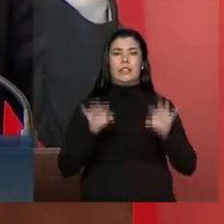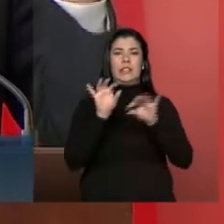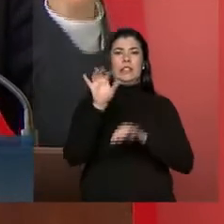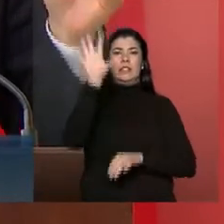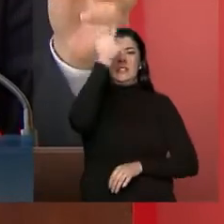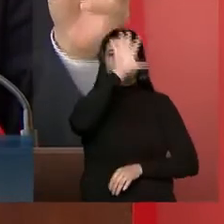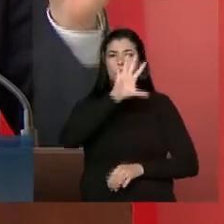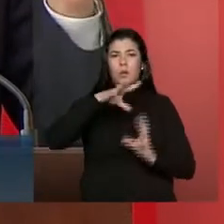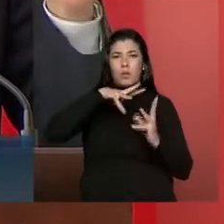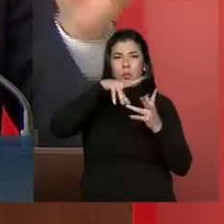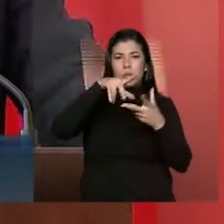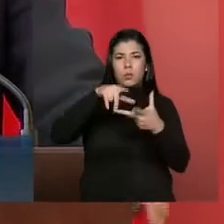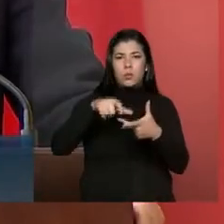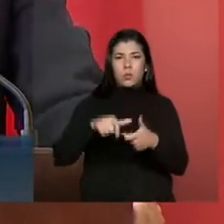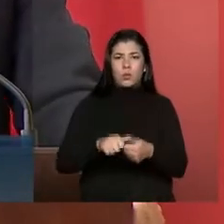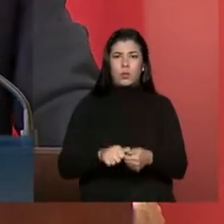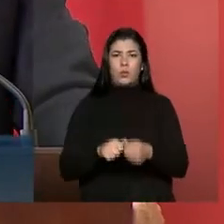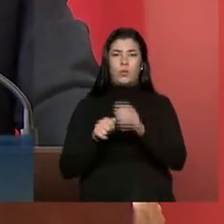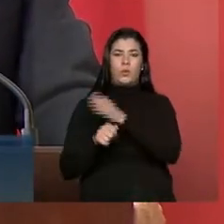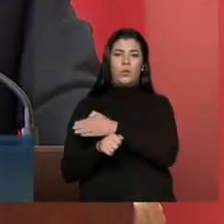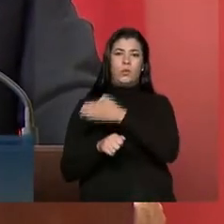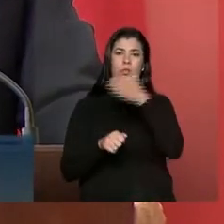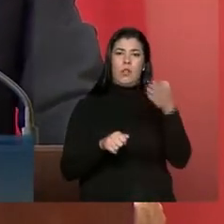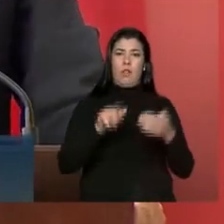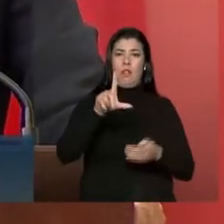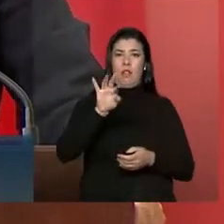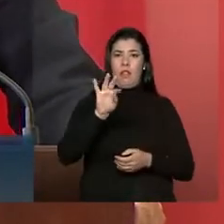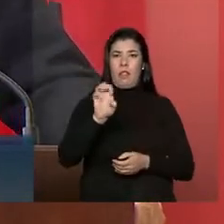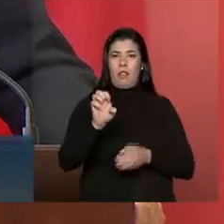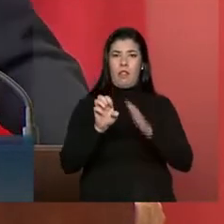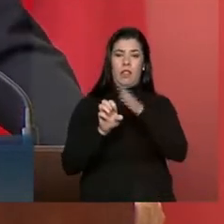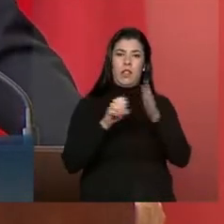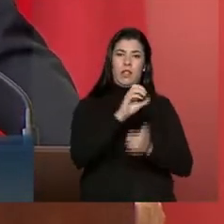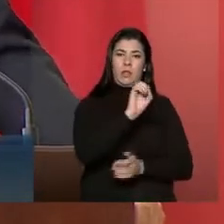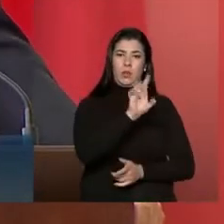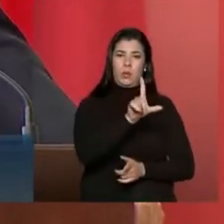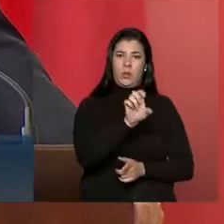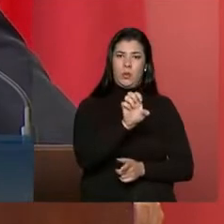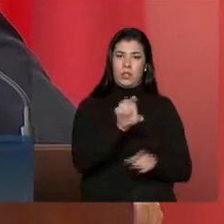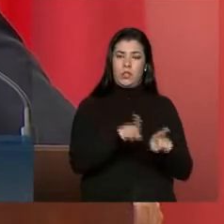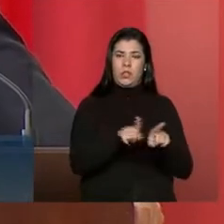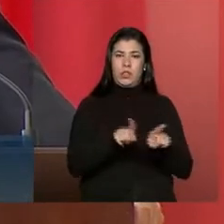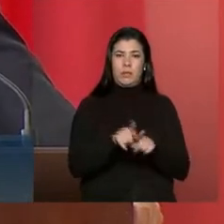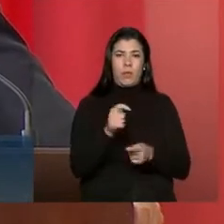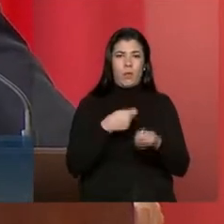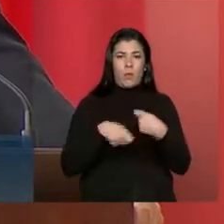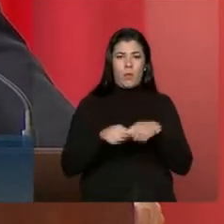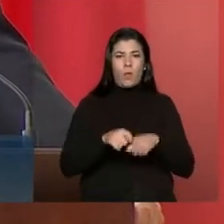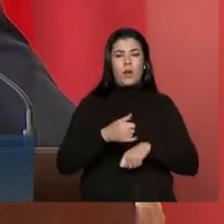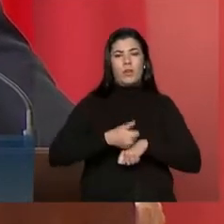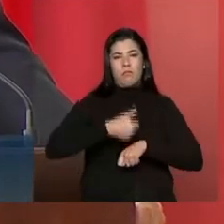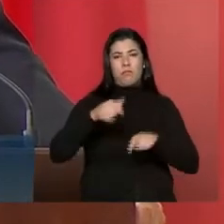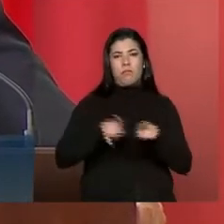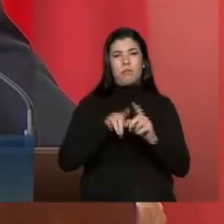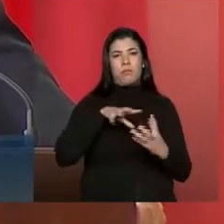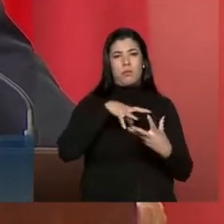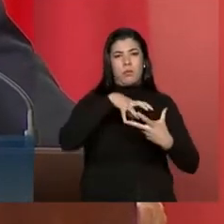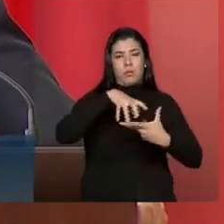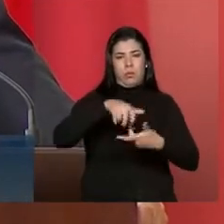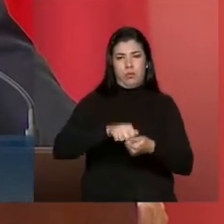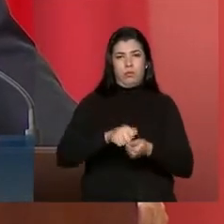São também principais economias do mundo. Neste